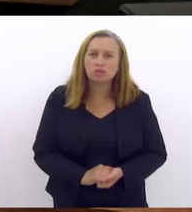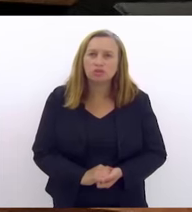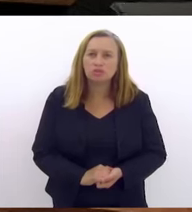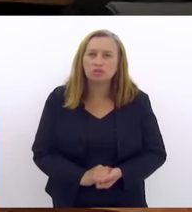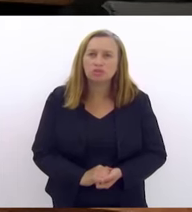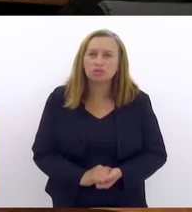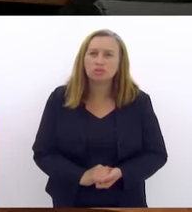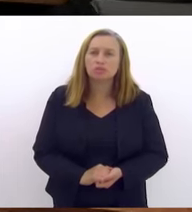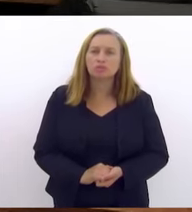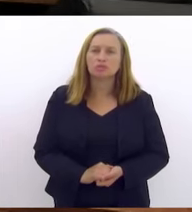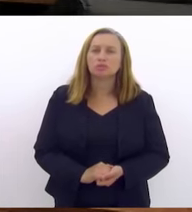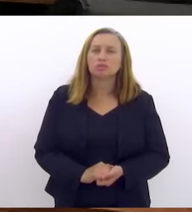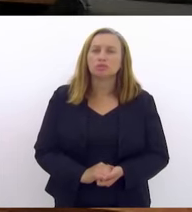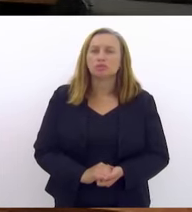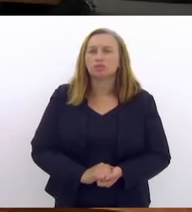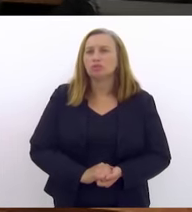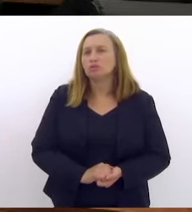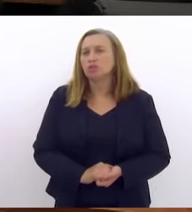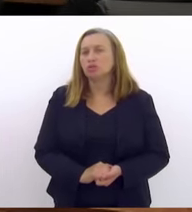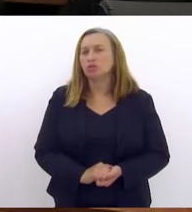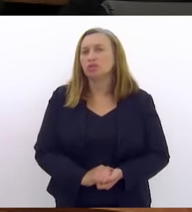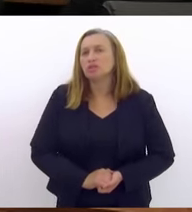Pronto.